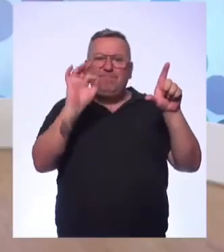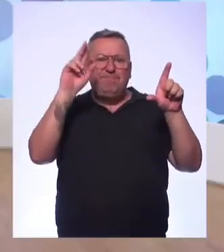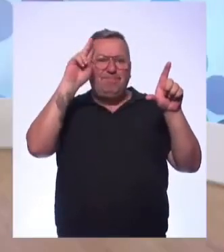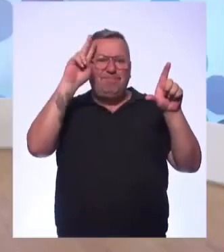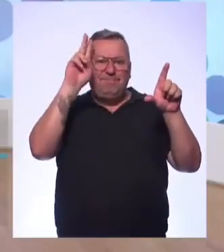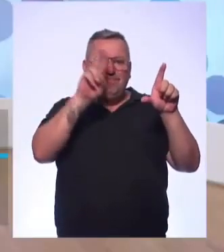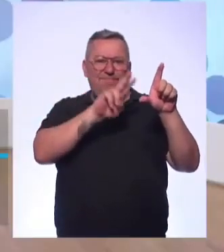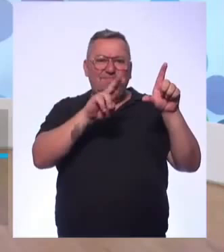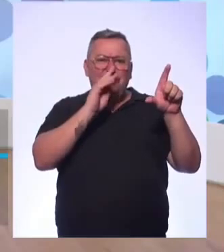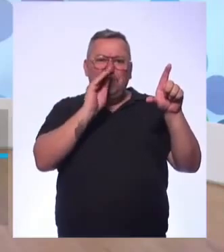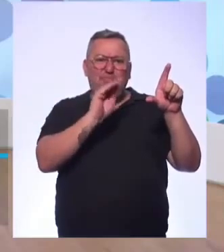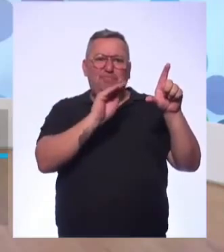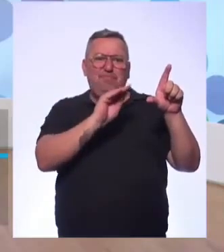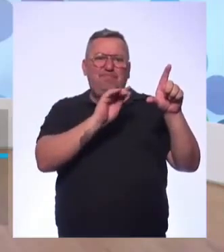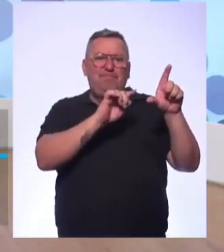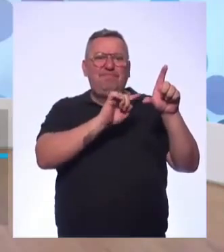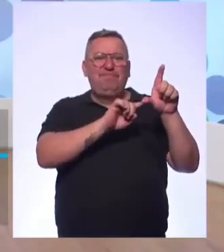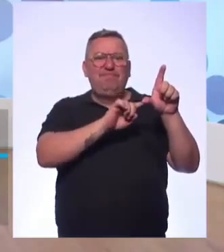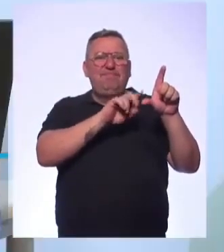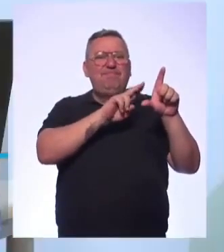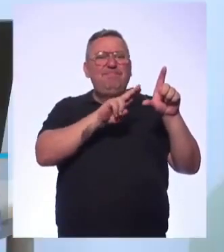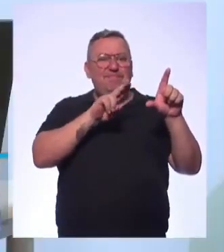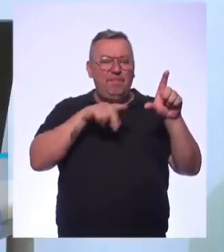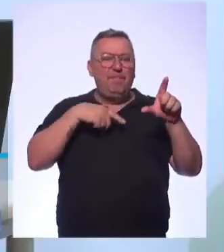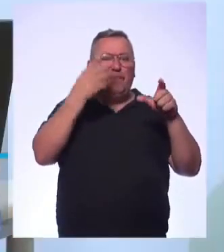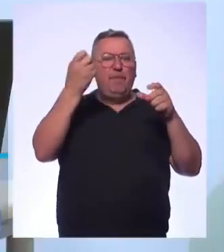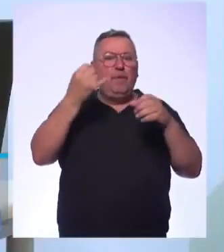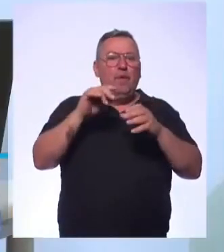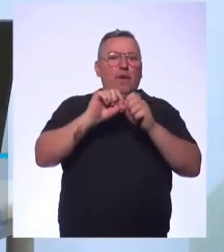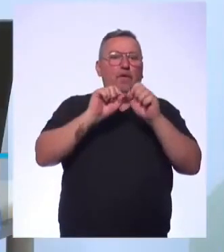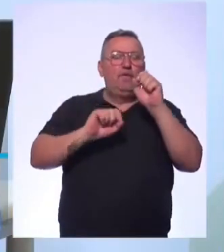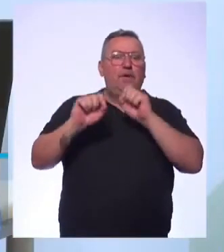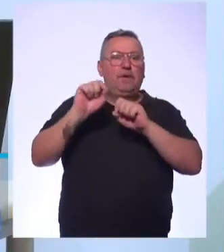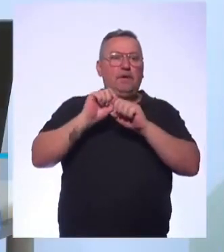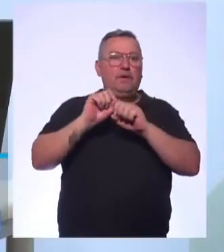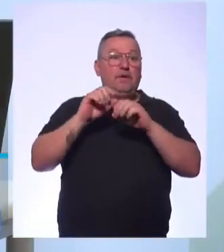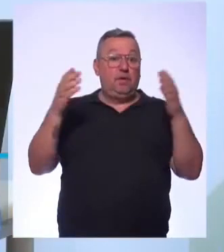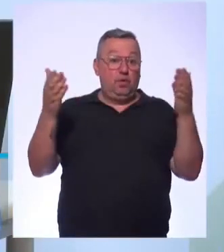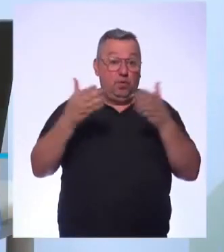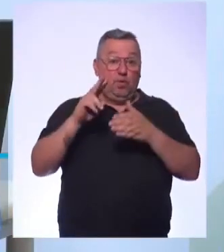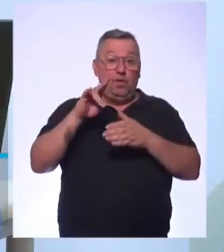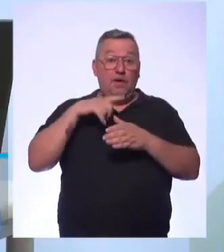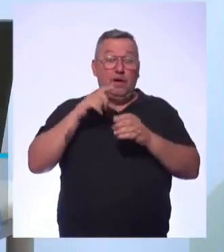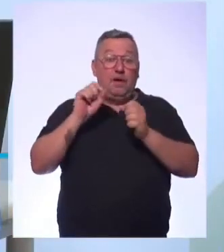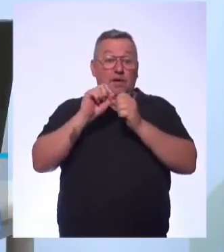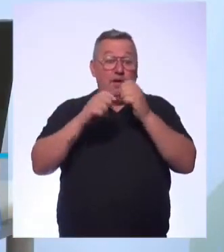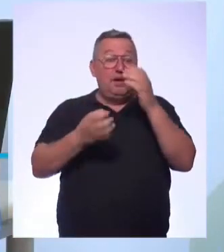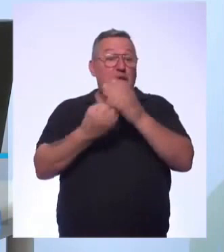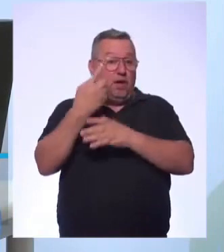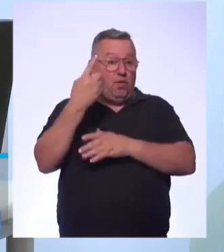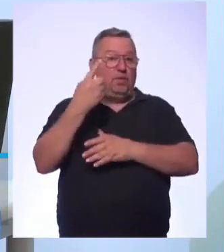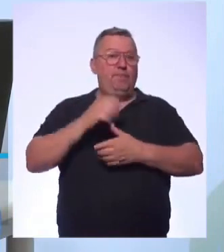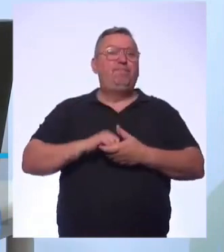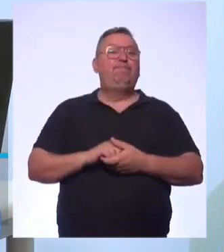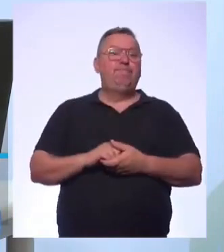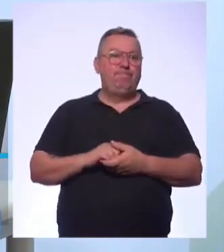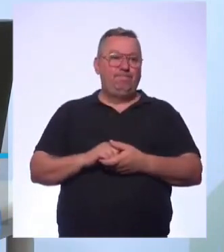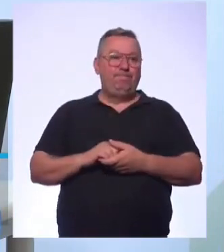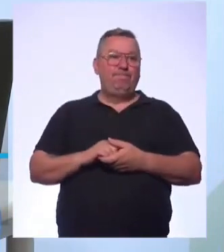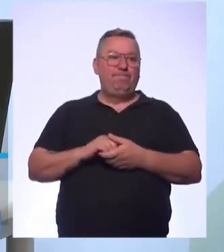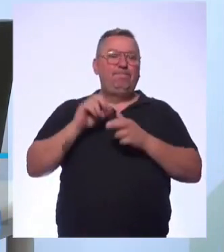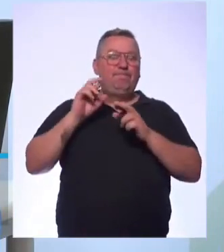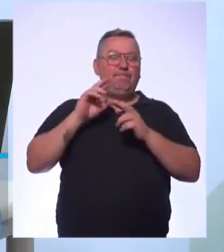legenda não viu, eu estava procurando Né, agora a legenda. A aqui, legenda a gente comentou o que ela fazia, o que ela servia, e hoje a gente vai até criar uma legenda, hein? Então, isso daí foi o